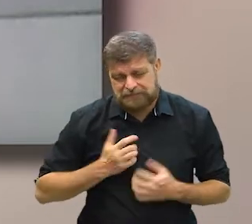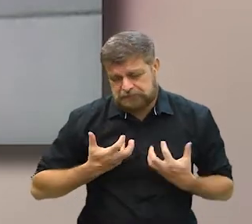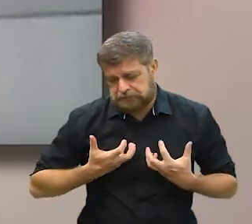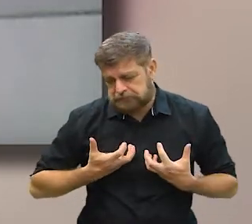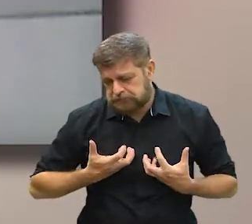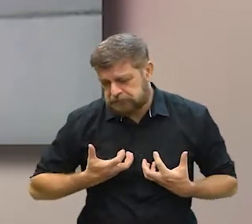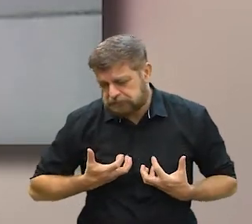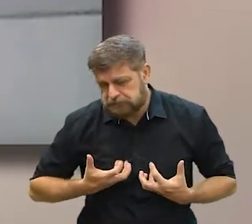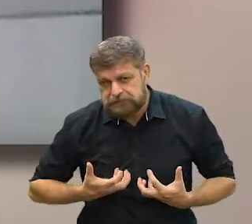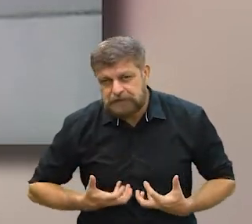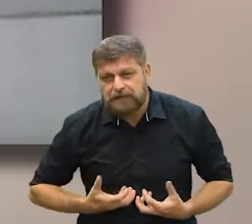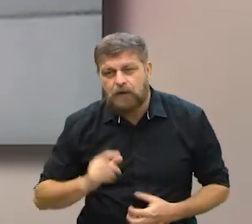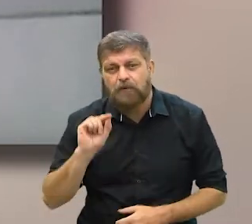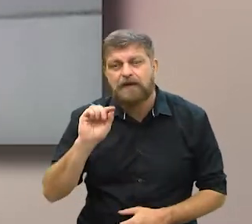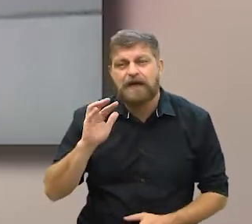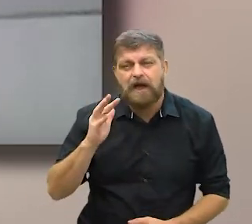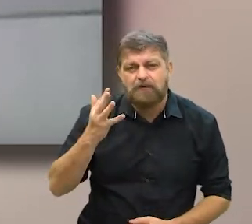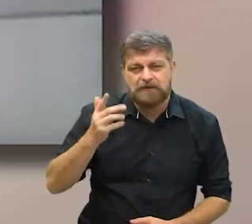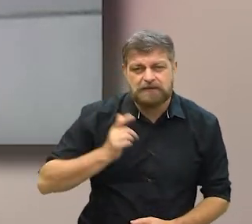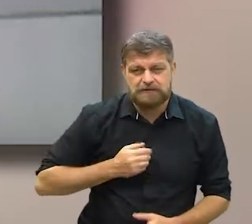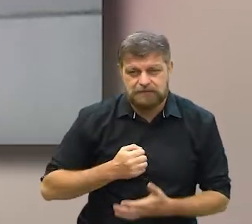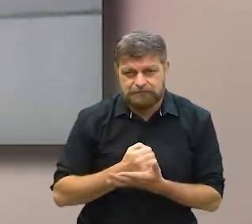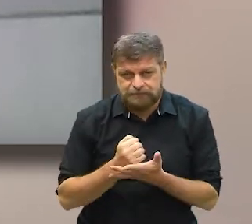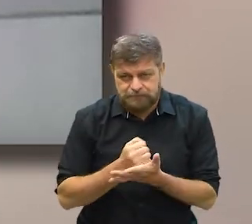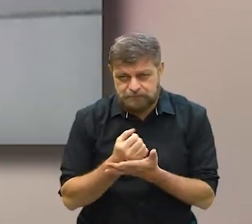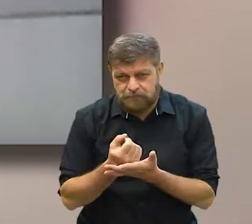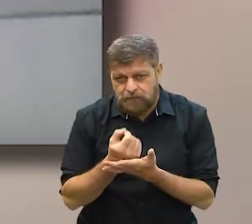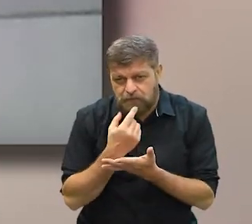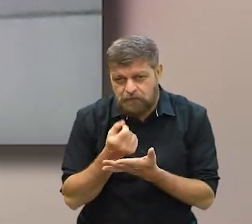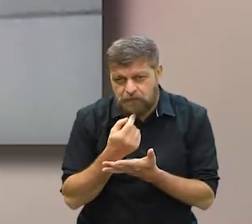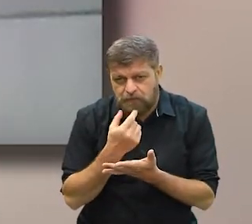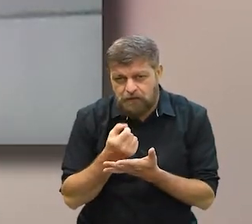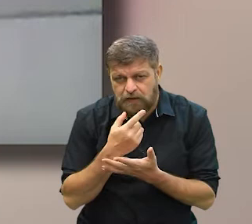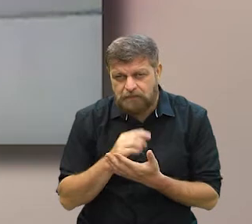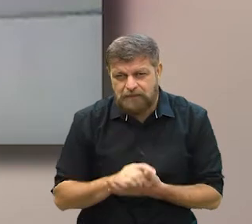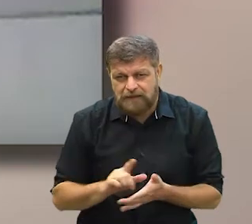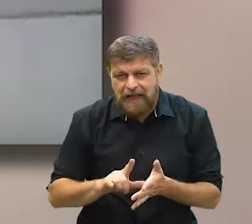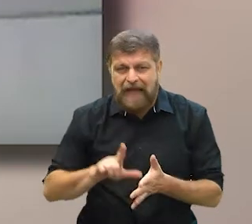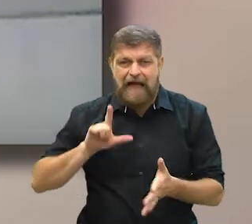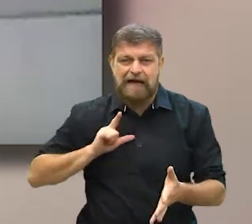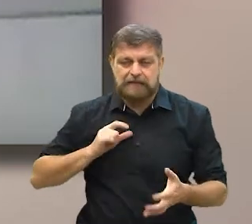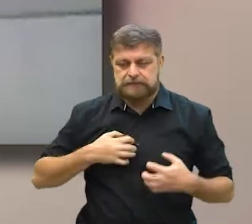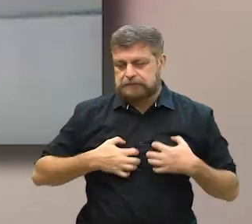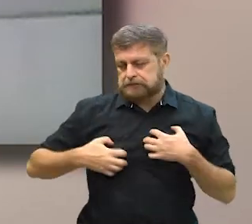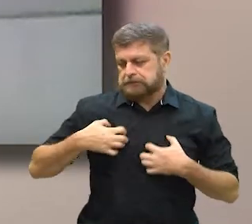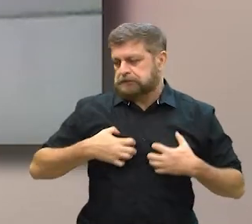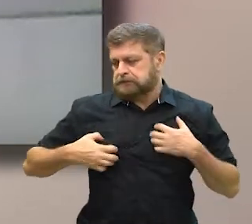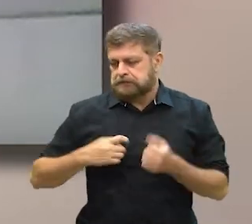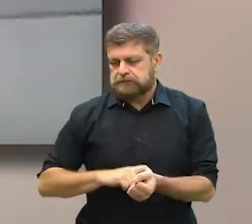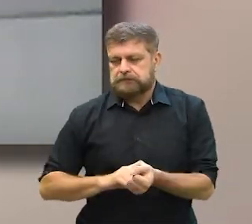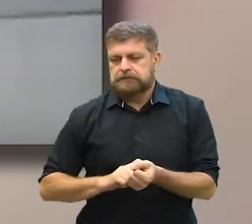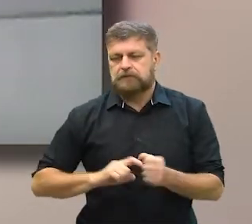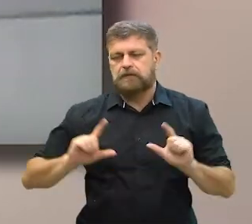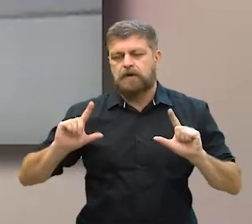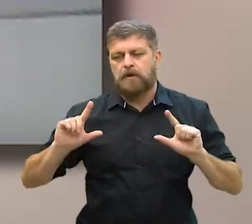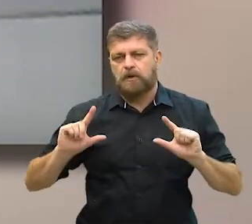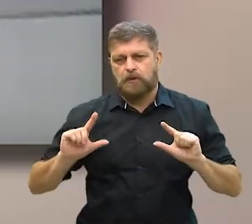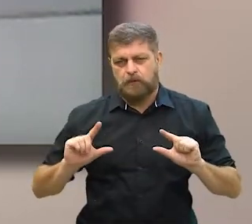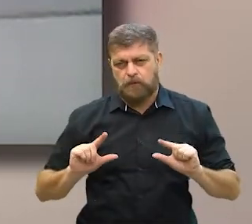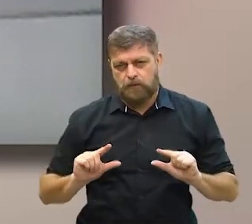E agora, se você está numa situação de estresse muito grande, né, você teria que dar